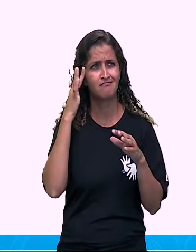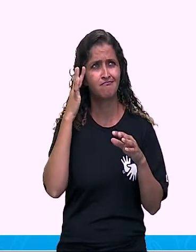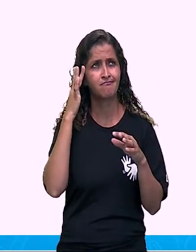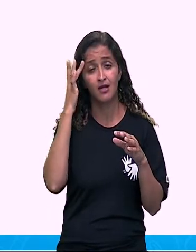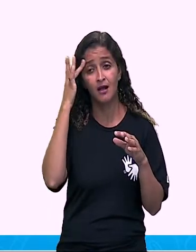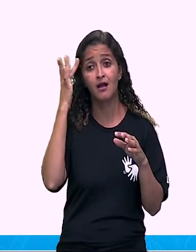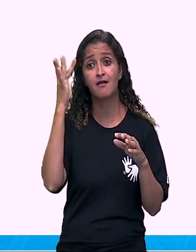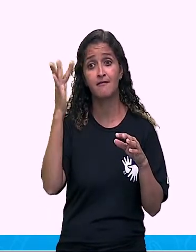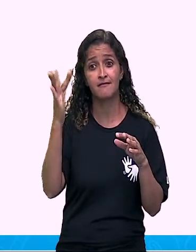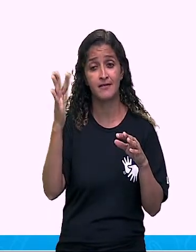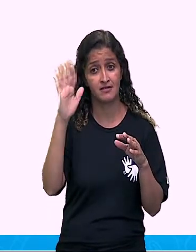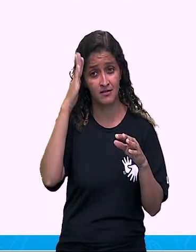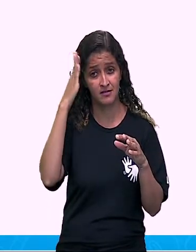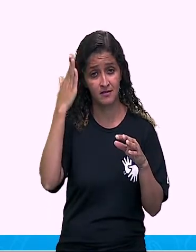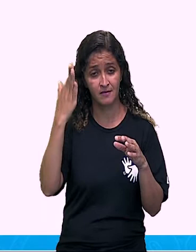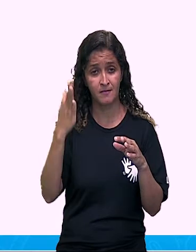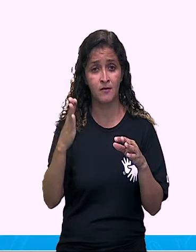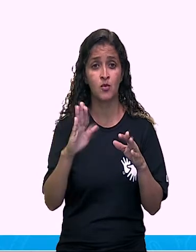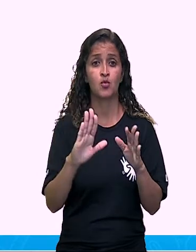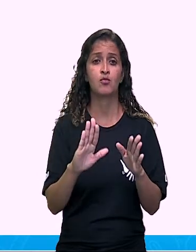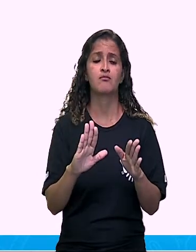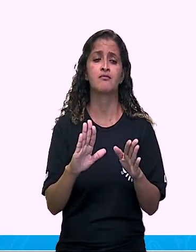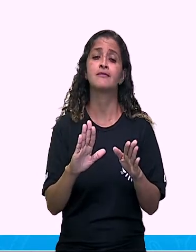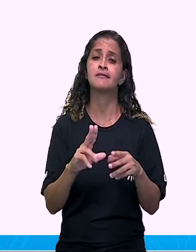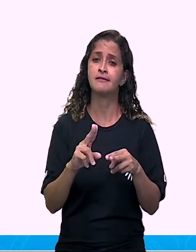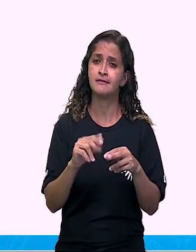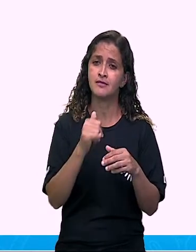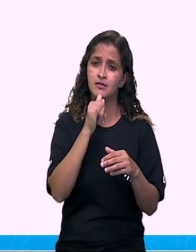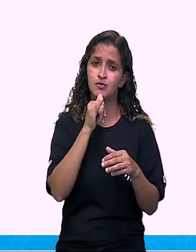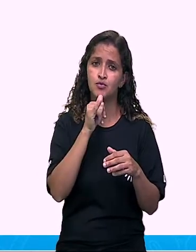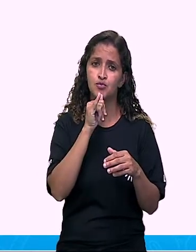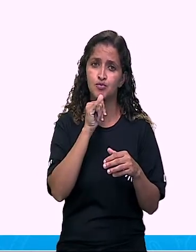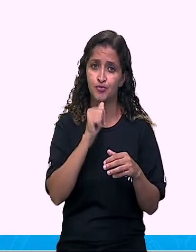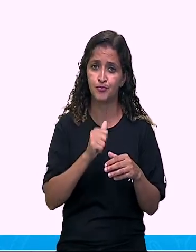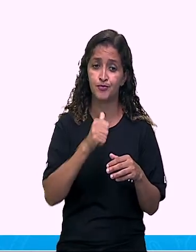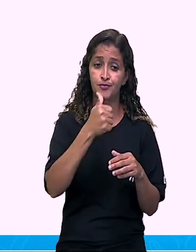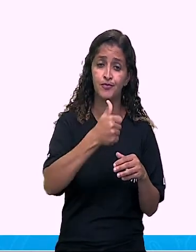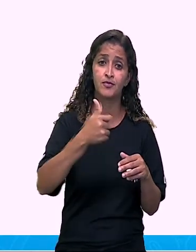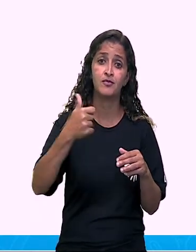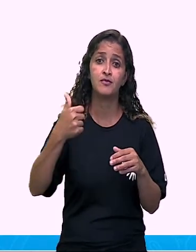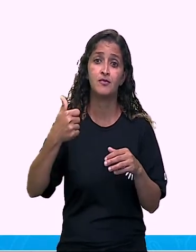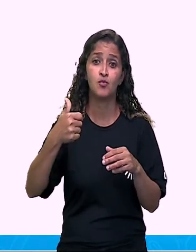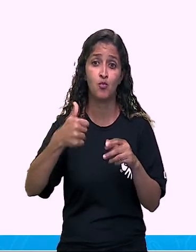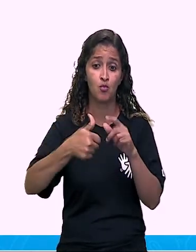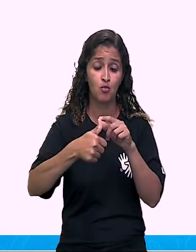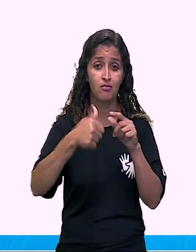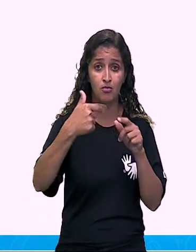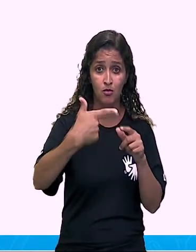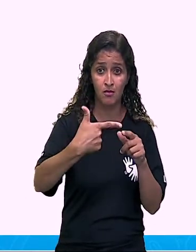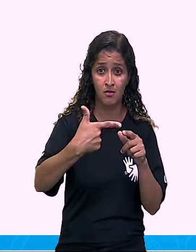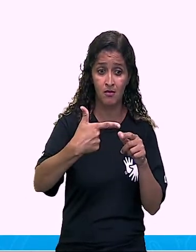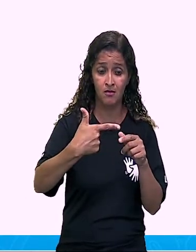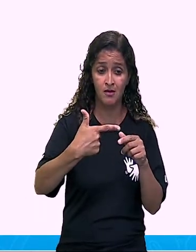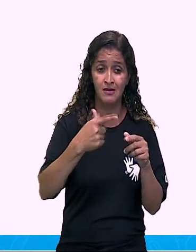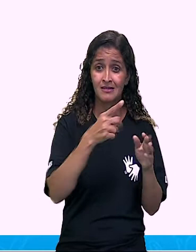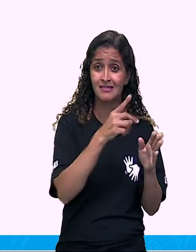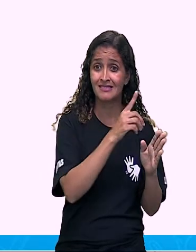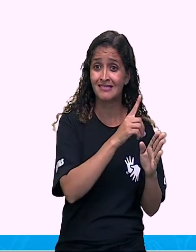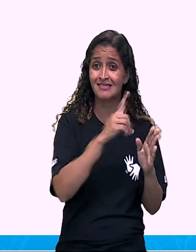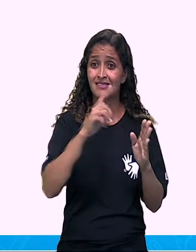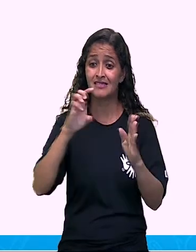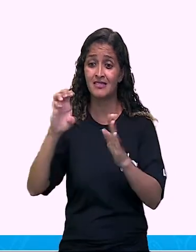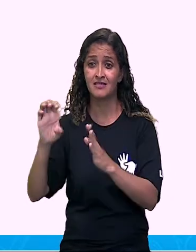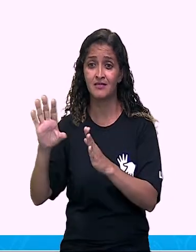compreenderem, por exemplo, o número 12, eu sempre analiso da direita para a esquerda.